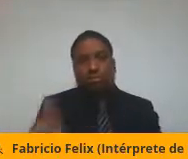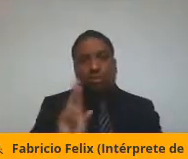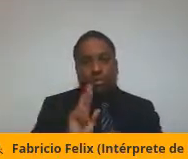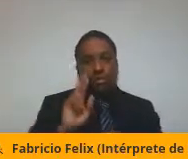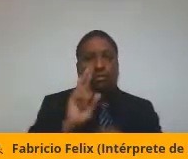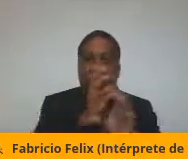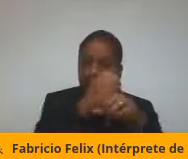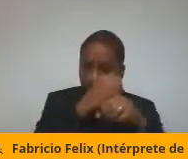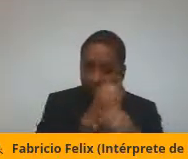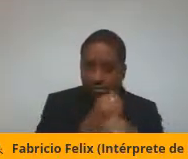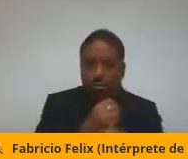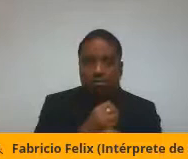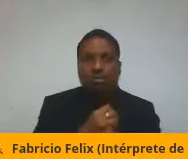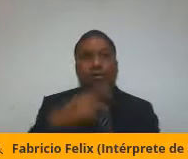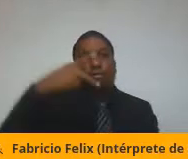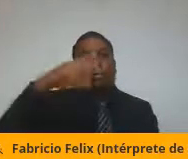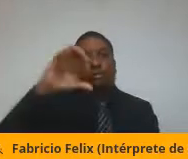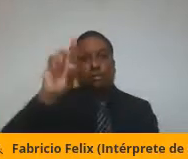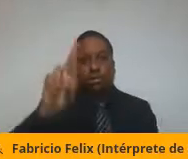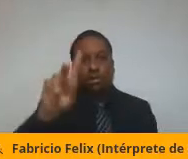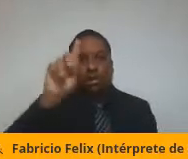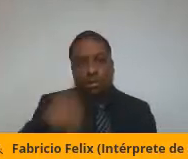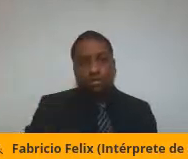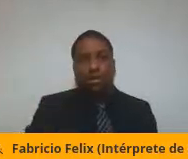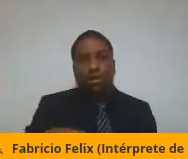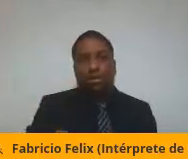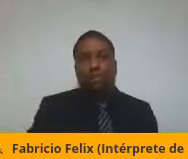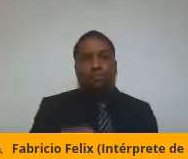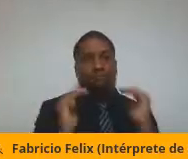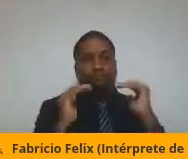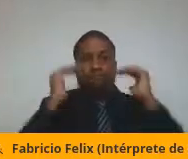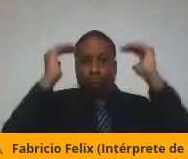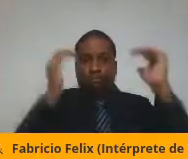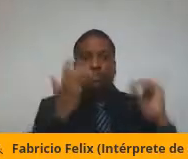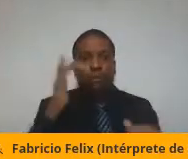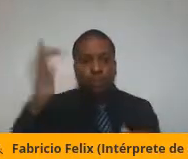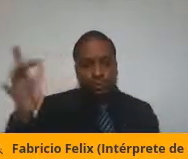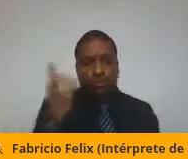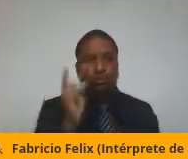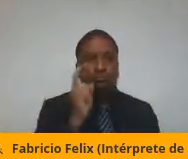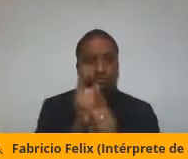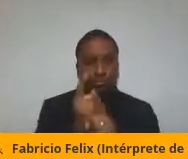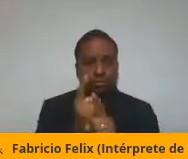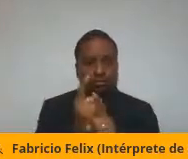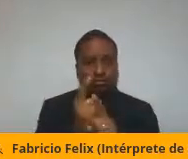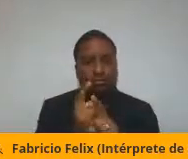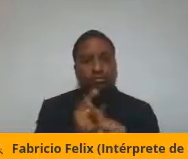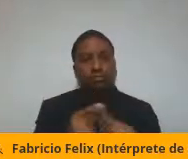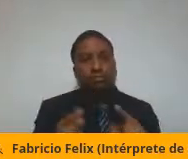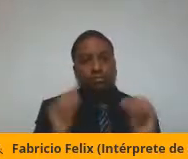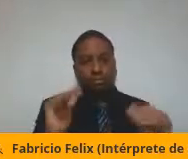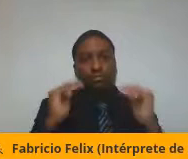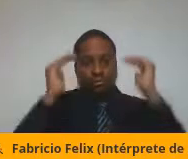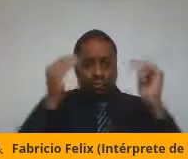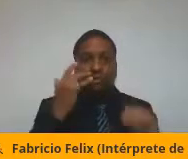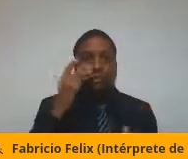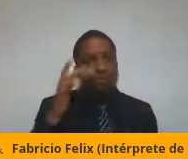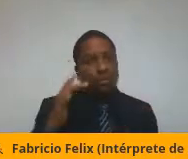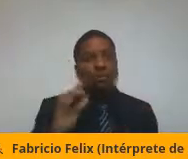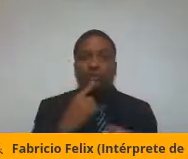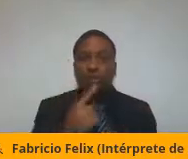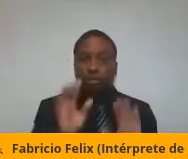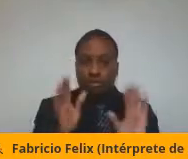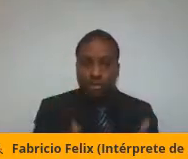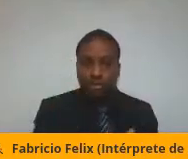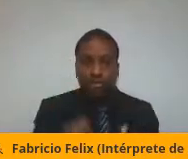PCR é o padrão ouro. Ele é um exame padrão ouro para detectar. Só que, mesmo ele sendo o padrão ouro, como eu disse, se ele não for feito